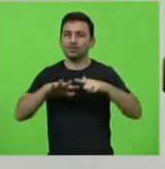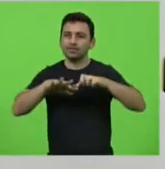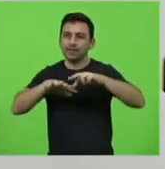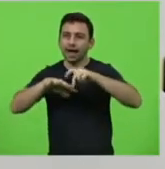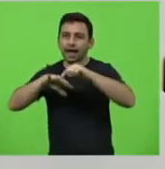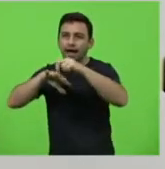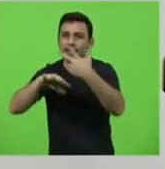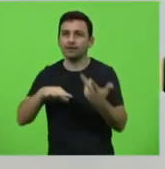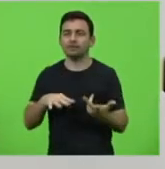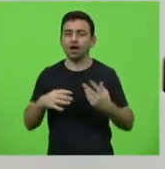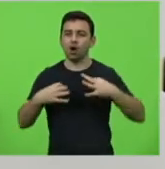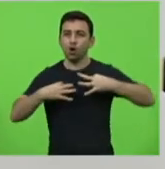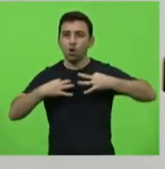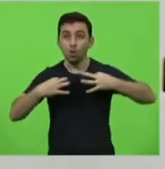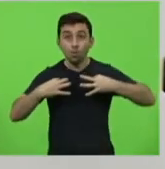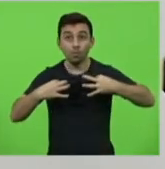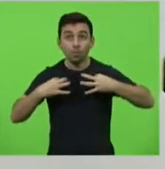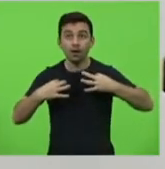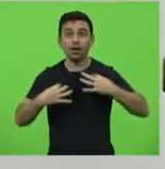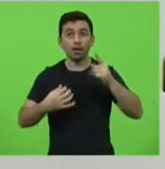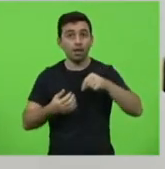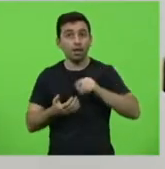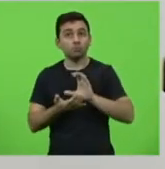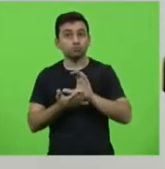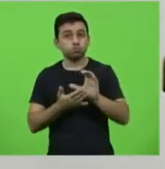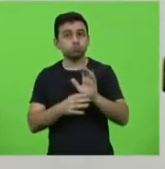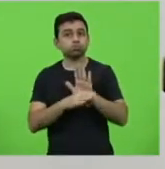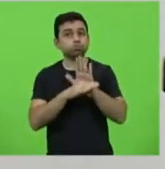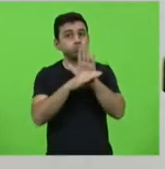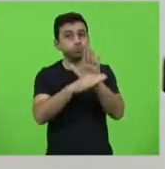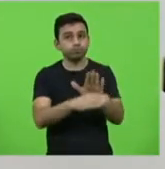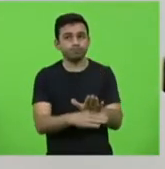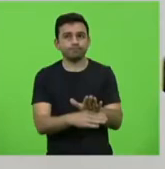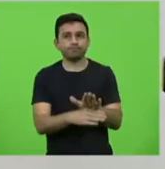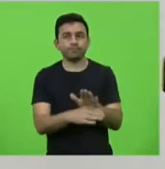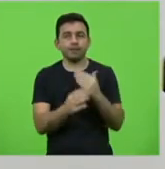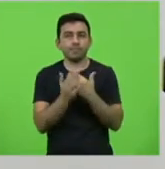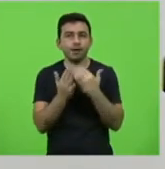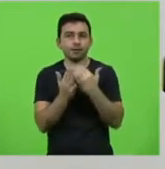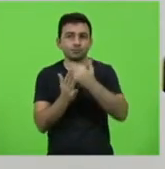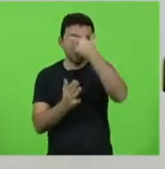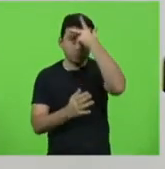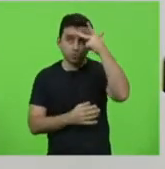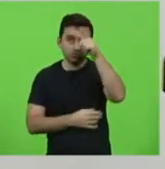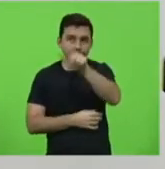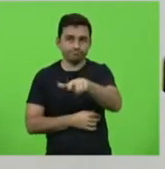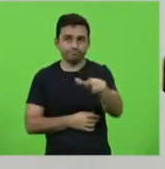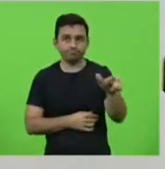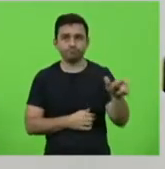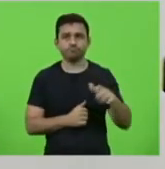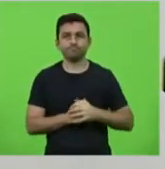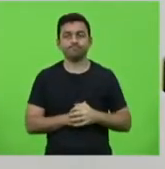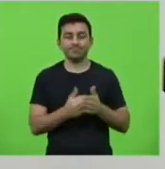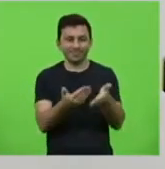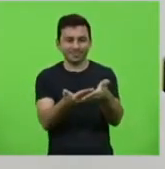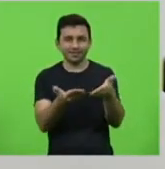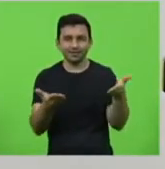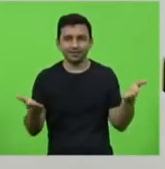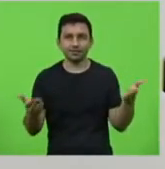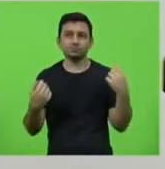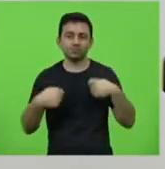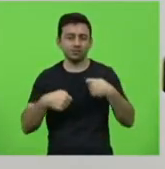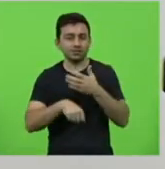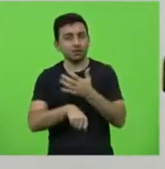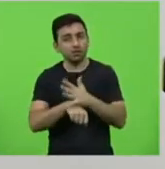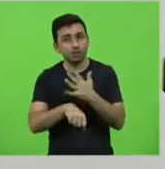vestimentas, são investimentos principalmente em pessoas. E essas pessoas exigem